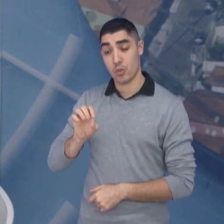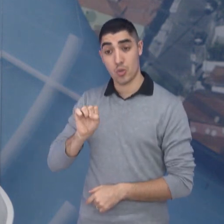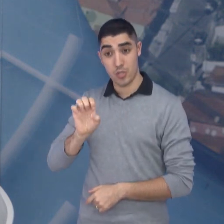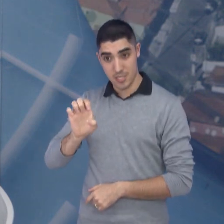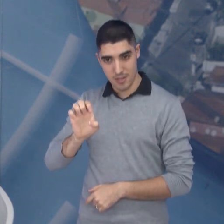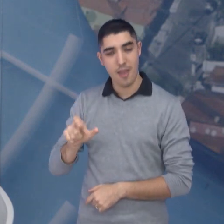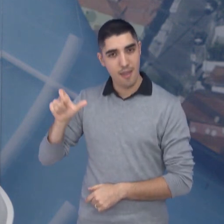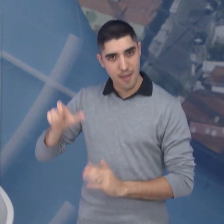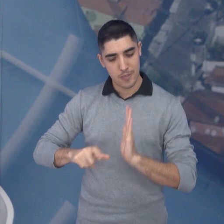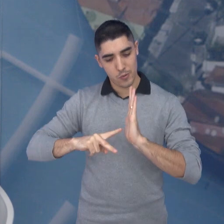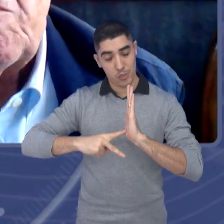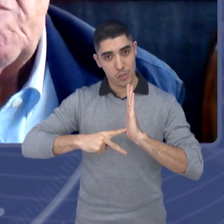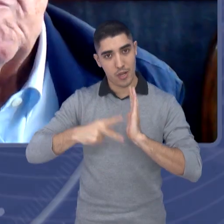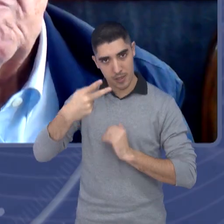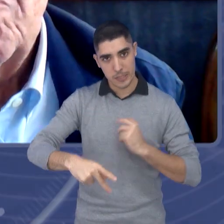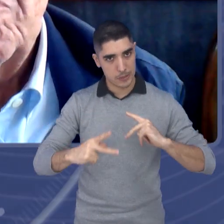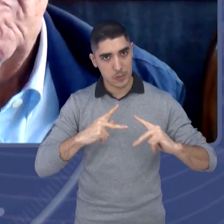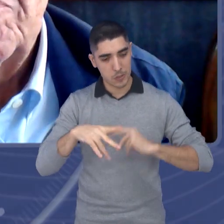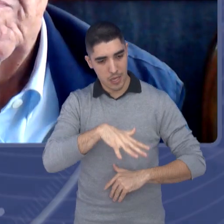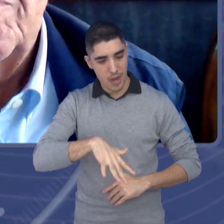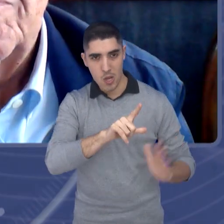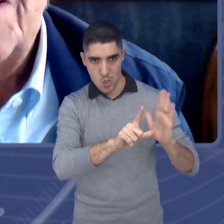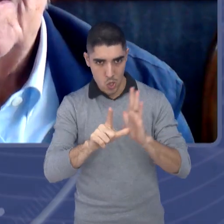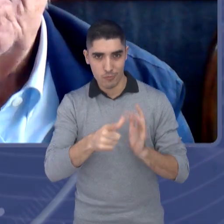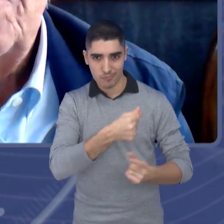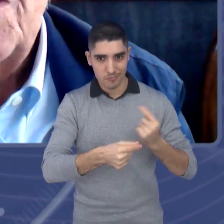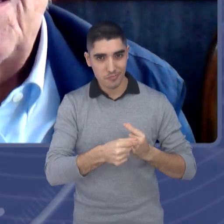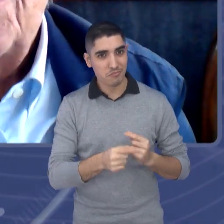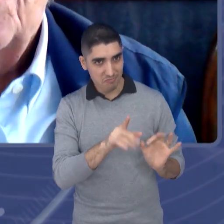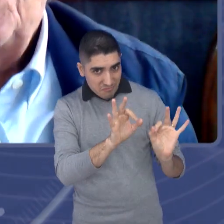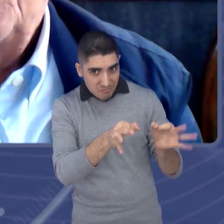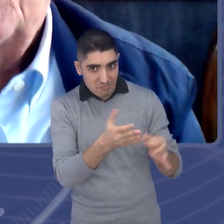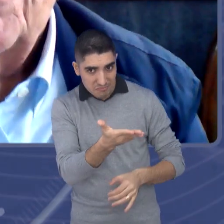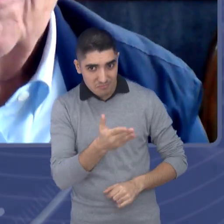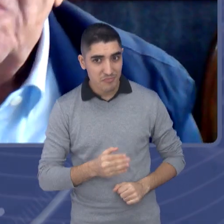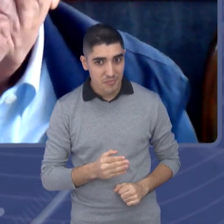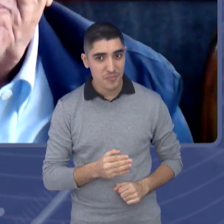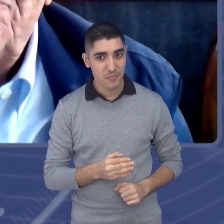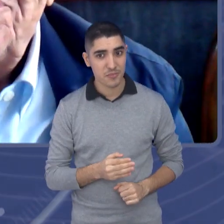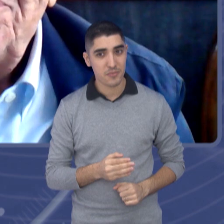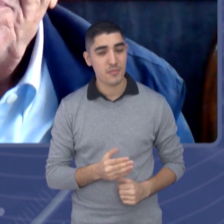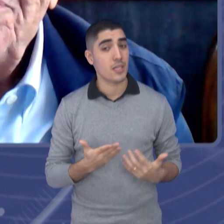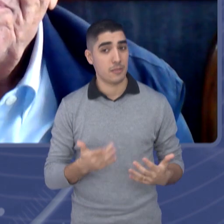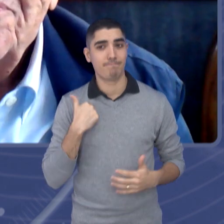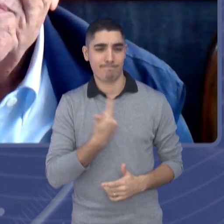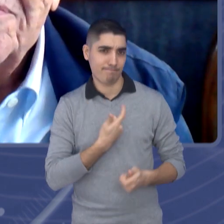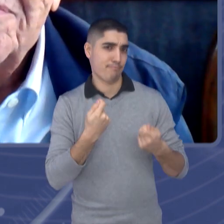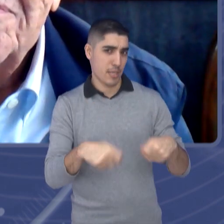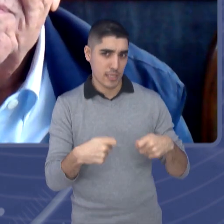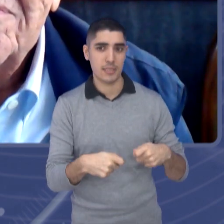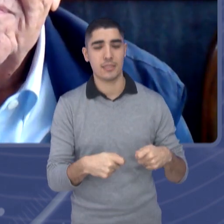do Sincomércio aqui de São José dos Campos. José, está por aí? É isso mesmo, né? A gente tem que investir